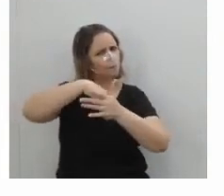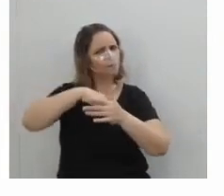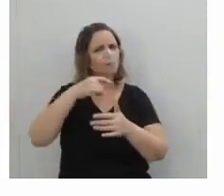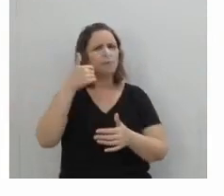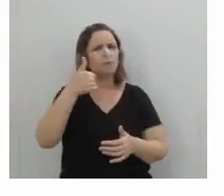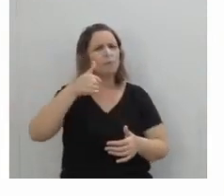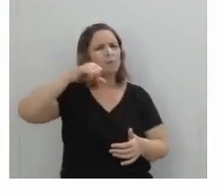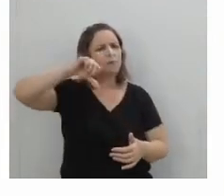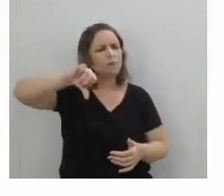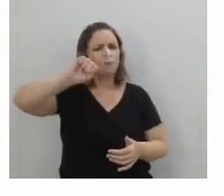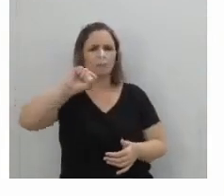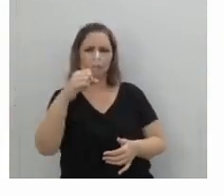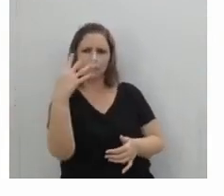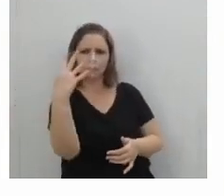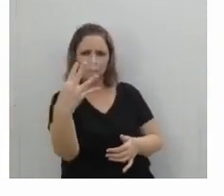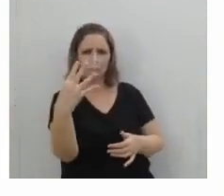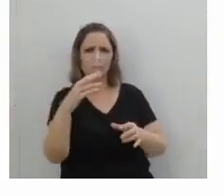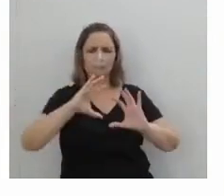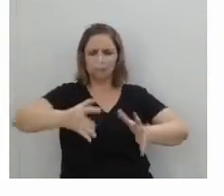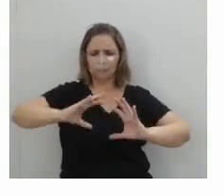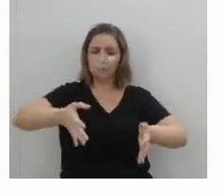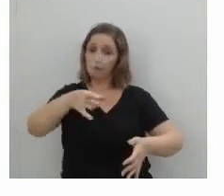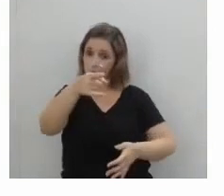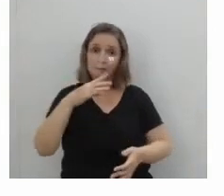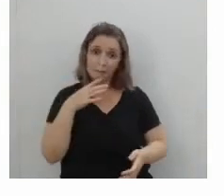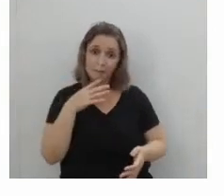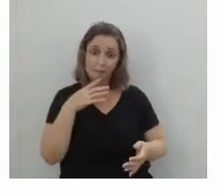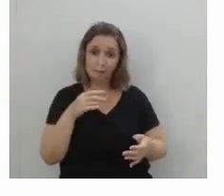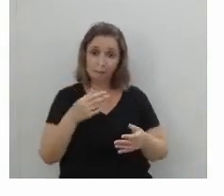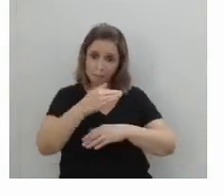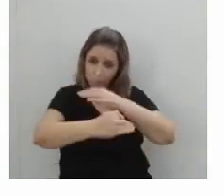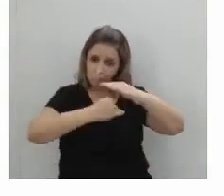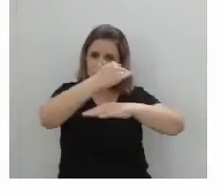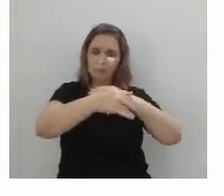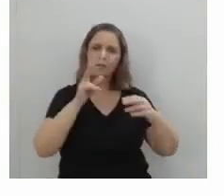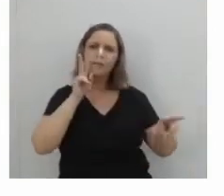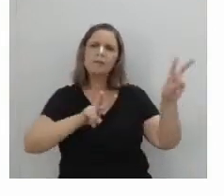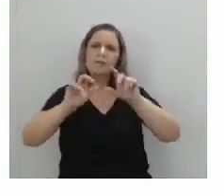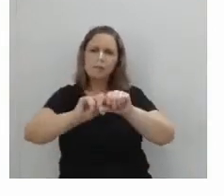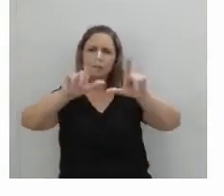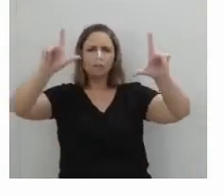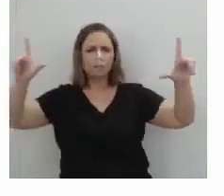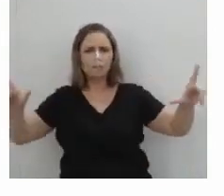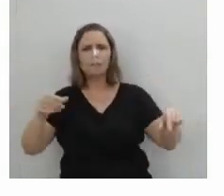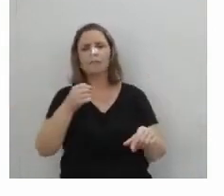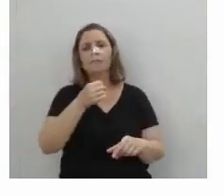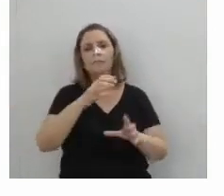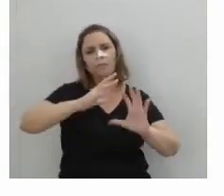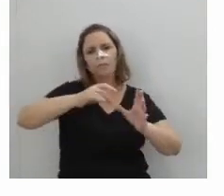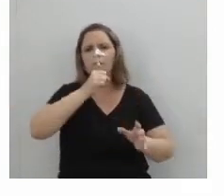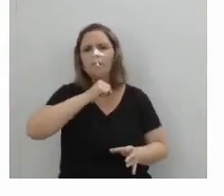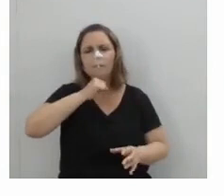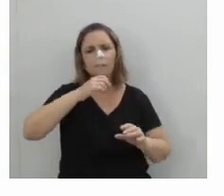ano de 1984 que a bola que vocês conhecem de basquete foi desenvolvida. Dá uma olhadinha na imagem aí, a bola antes